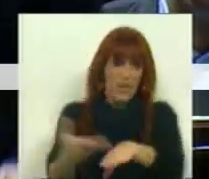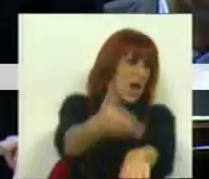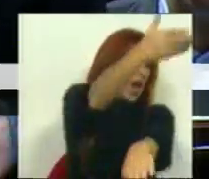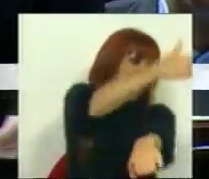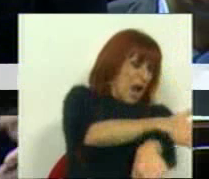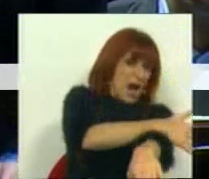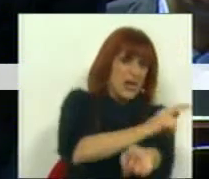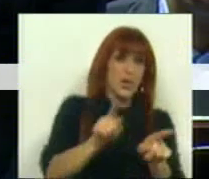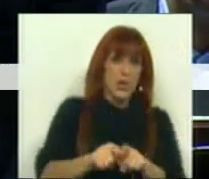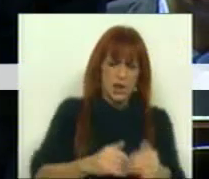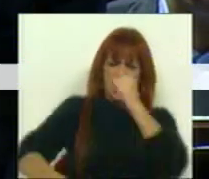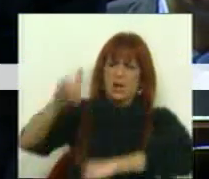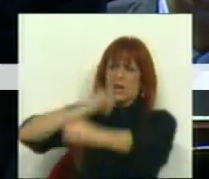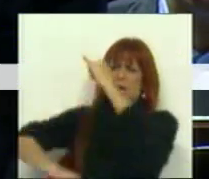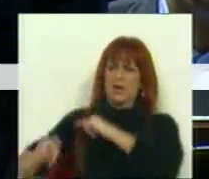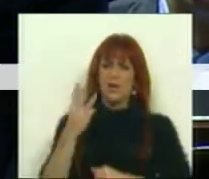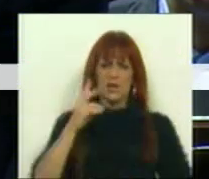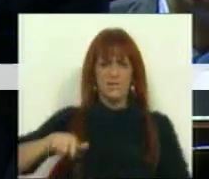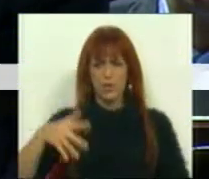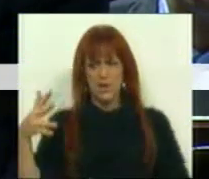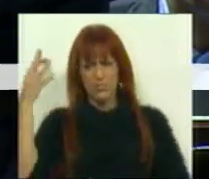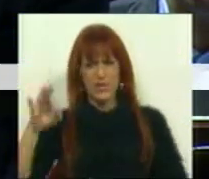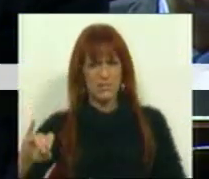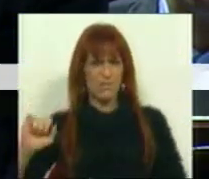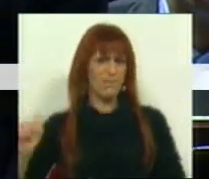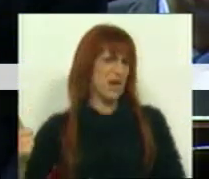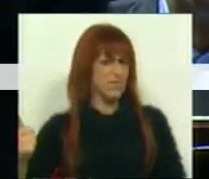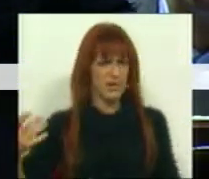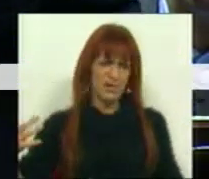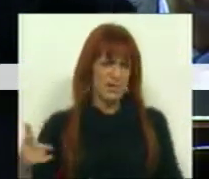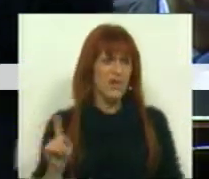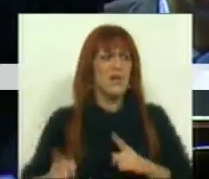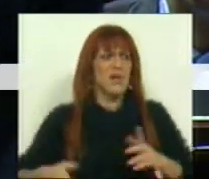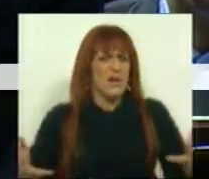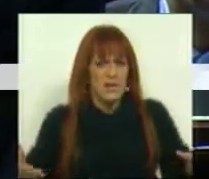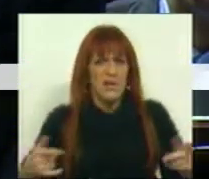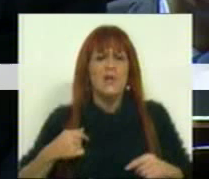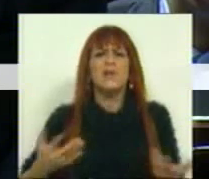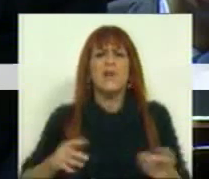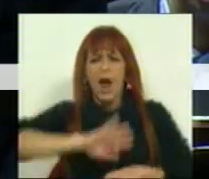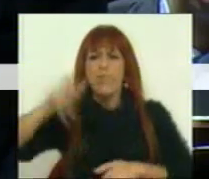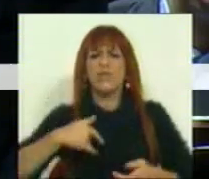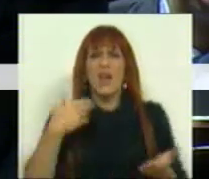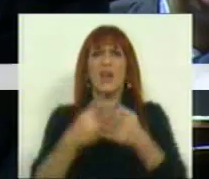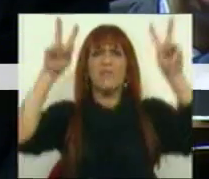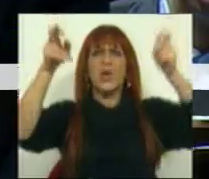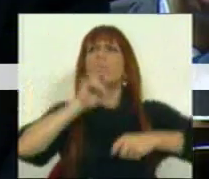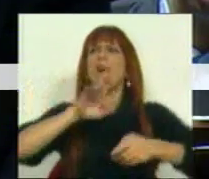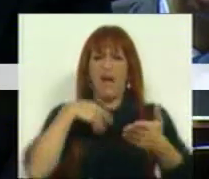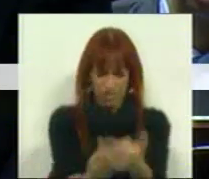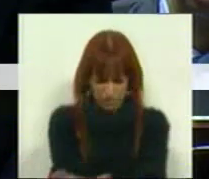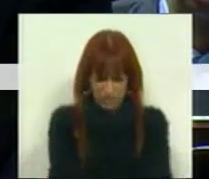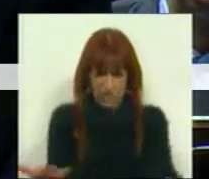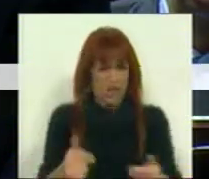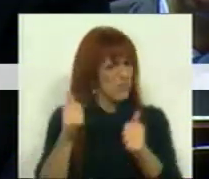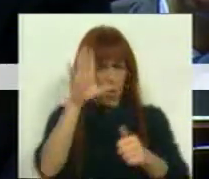anterior e que há um recuo de 3,5% no produto interno bruto. Afinal de contas, a montanha pariu um rato. Isso não é